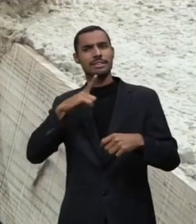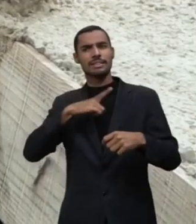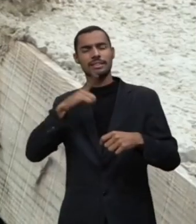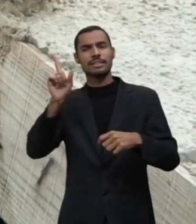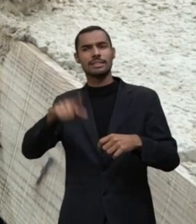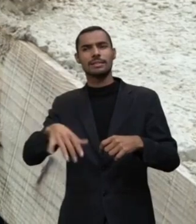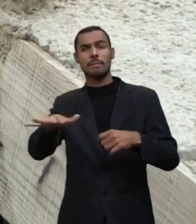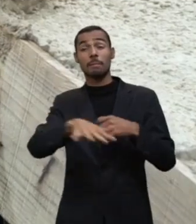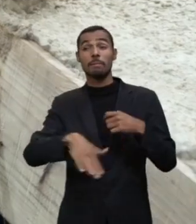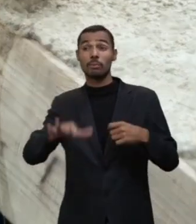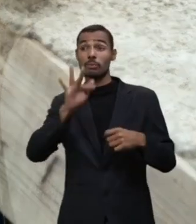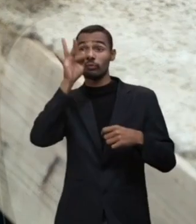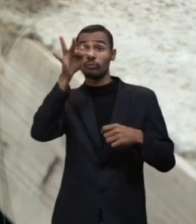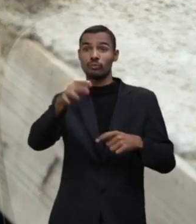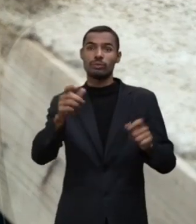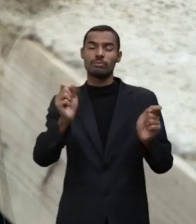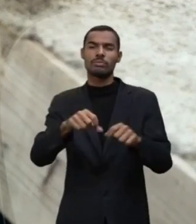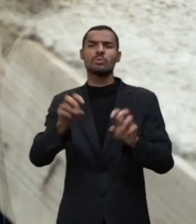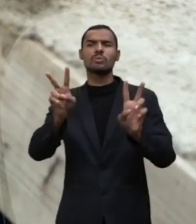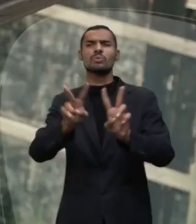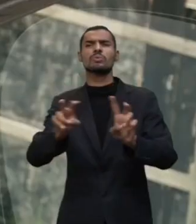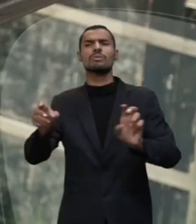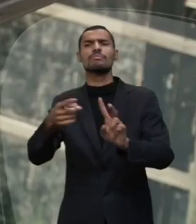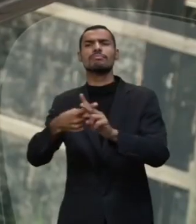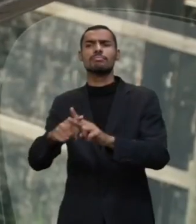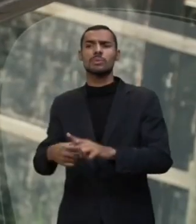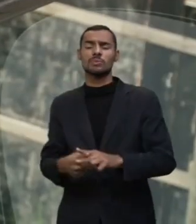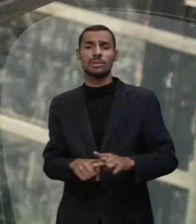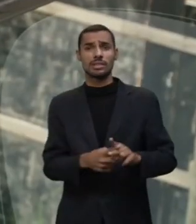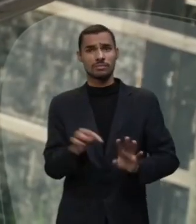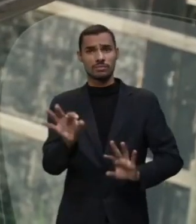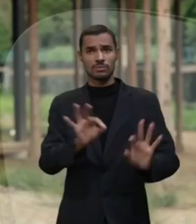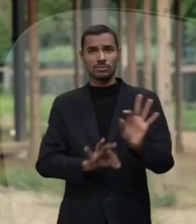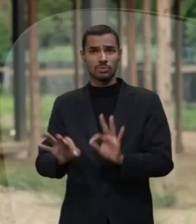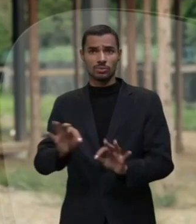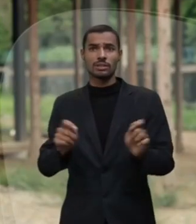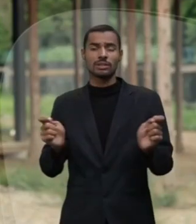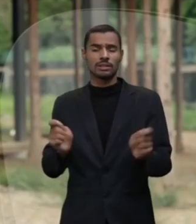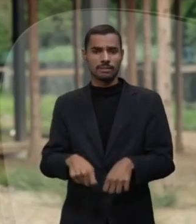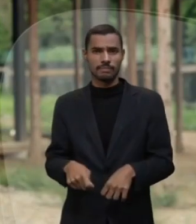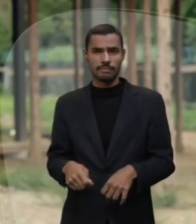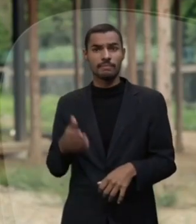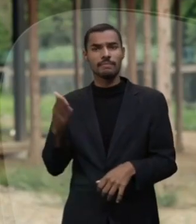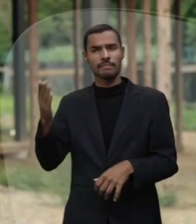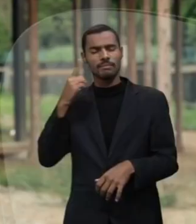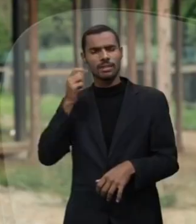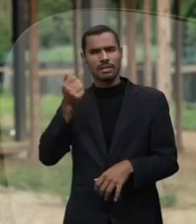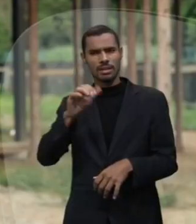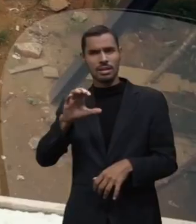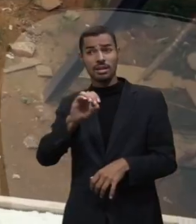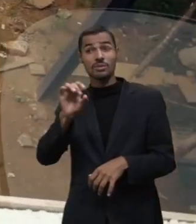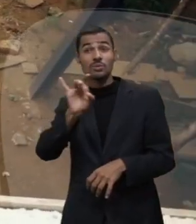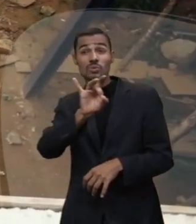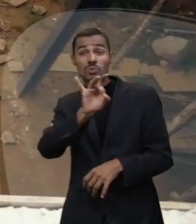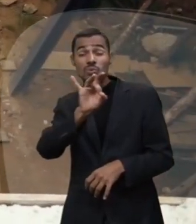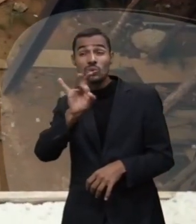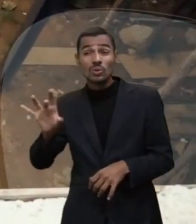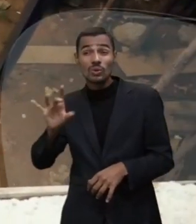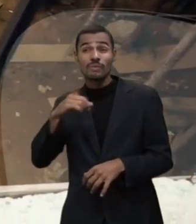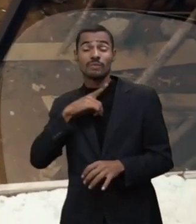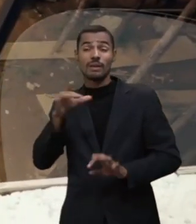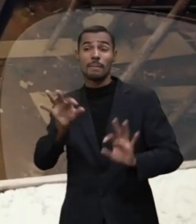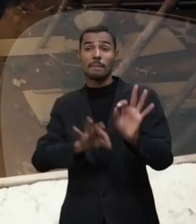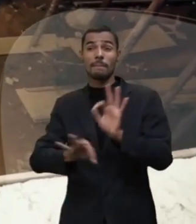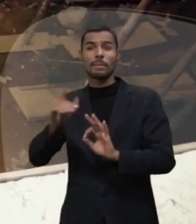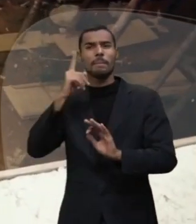adesão popular futuramente, diz respeito à manutenção dessas estruturas. A estrutura de aço, ela só tem a